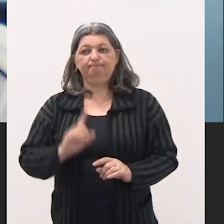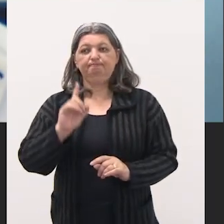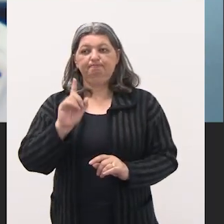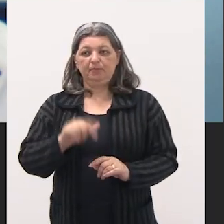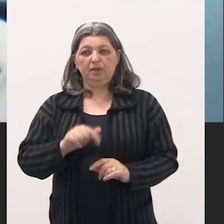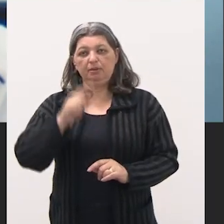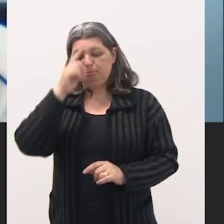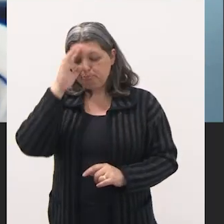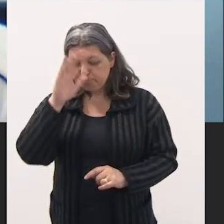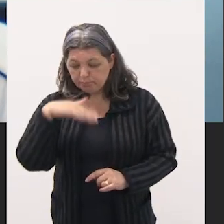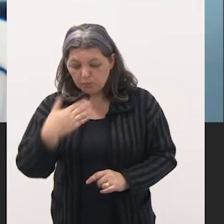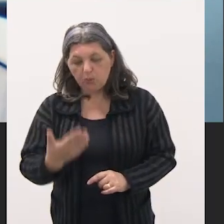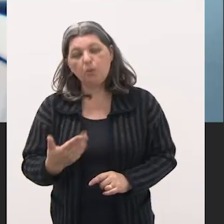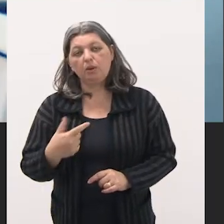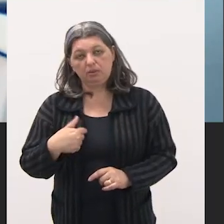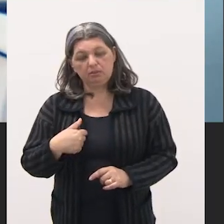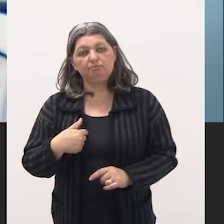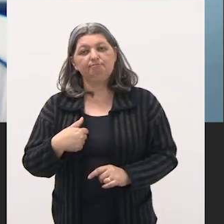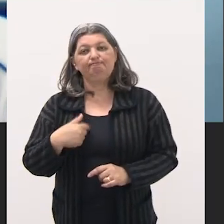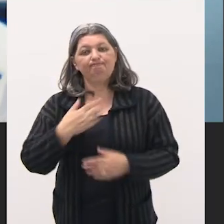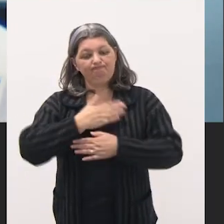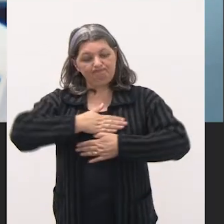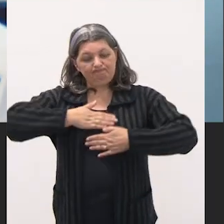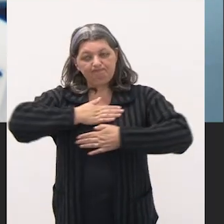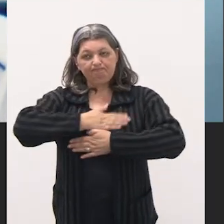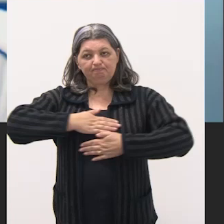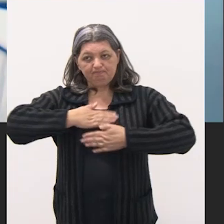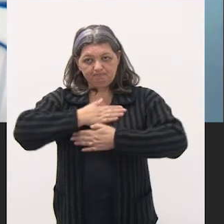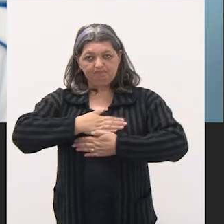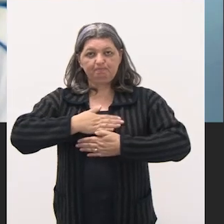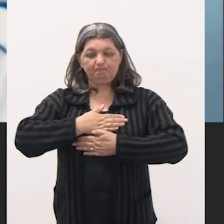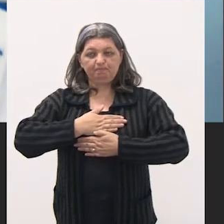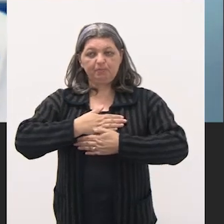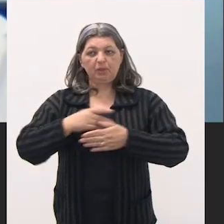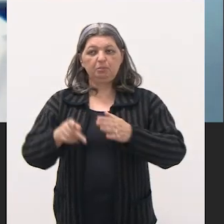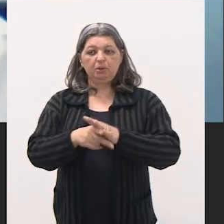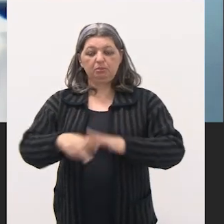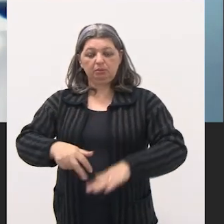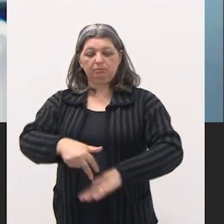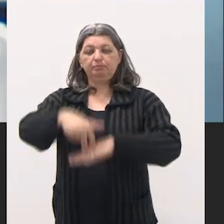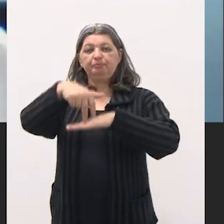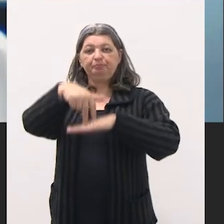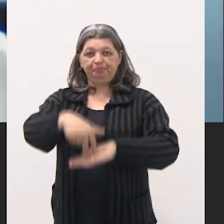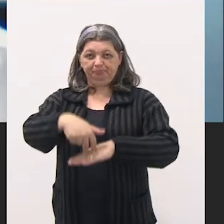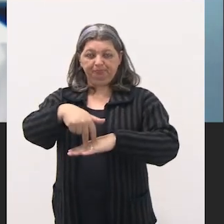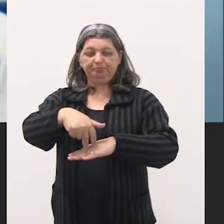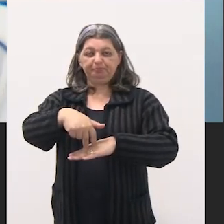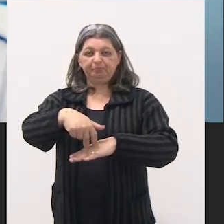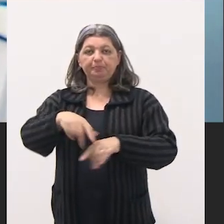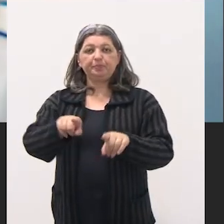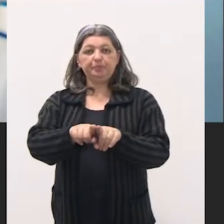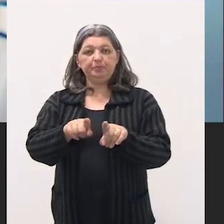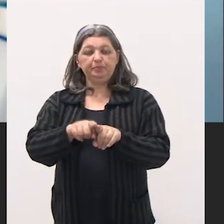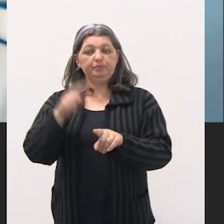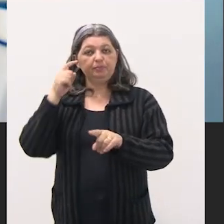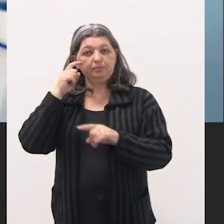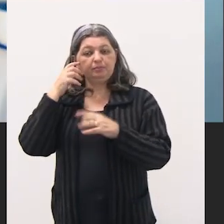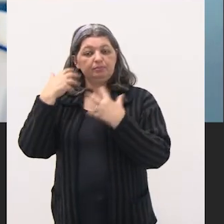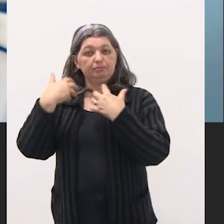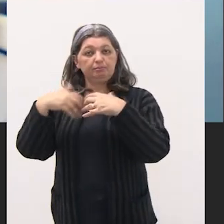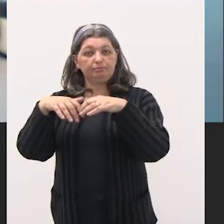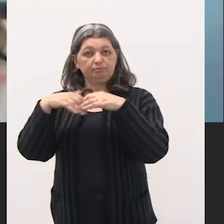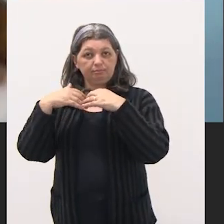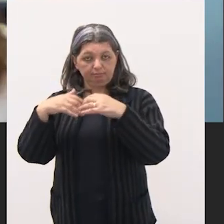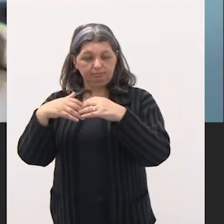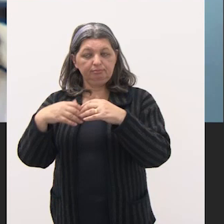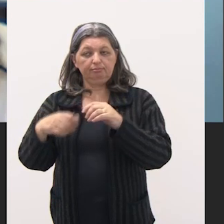poder estar aqui nesse espaço de fala, nesse espaço de reflexão, dividindo